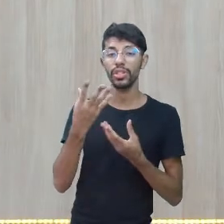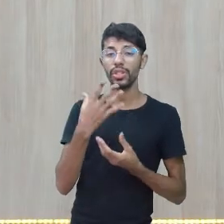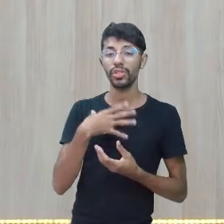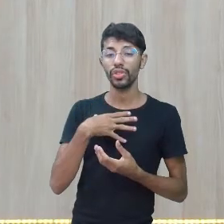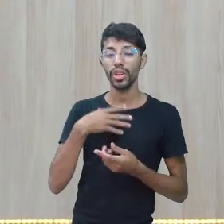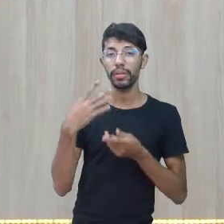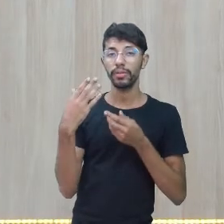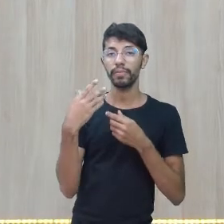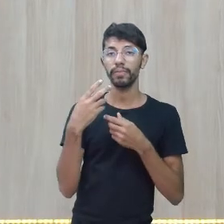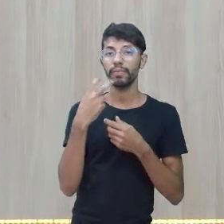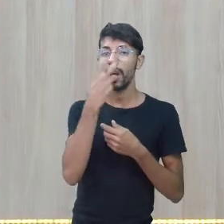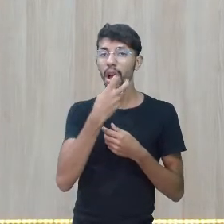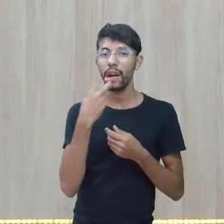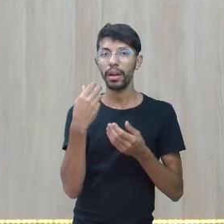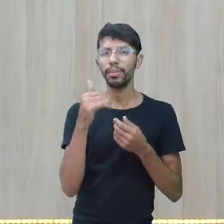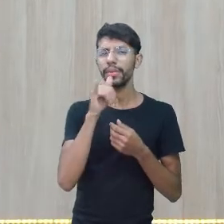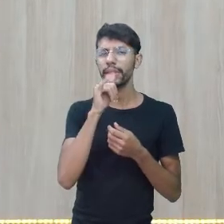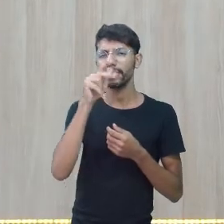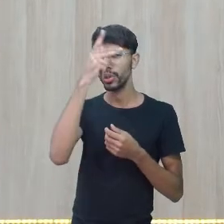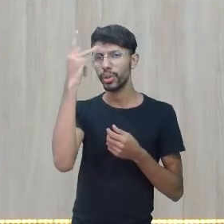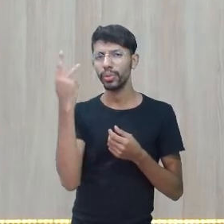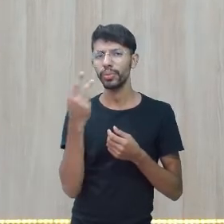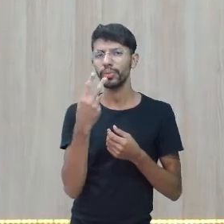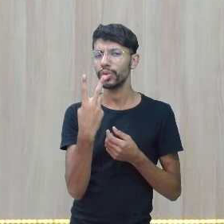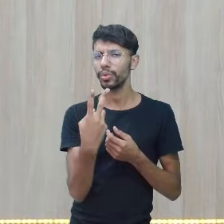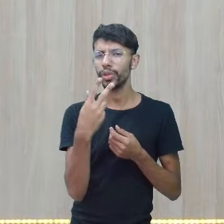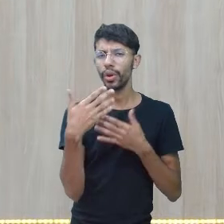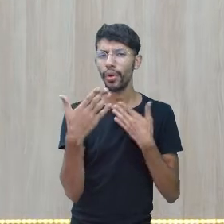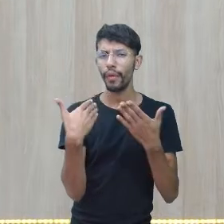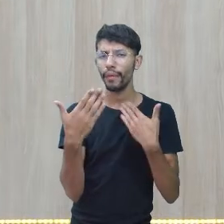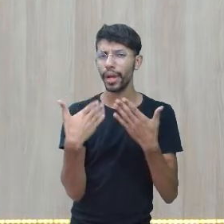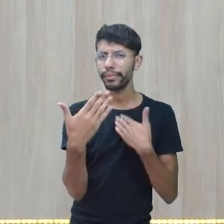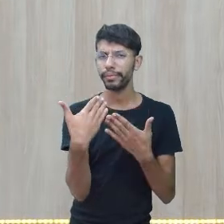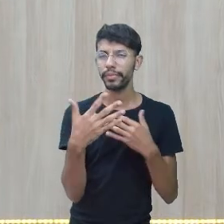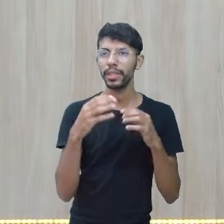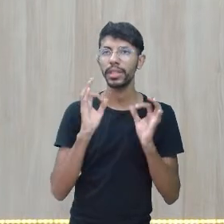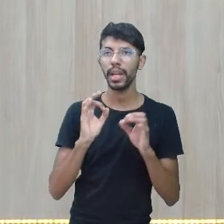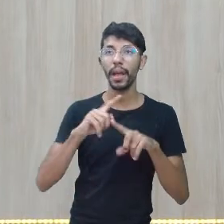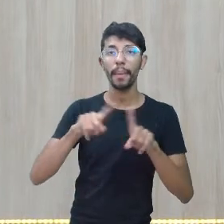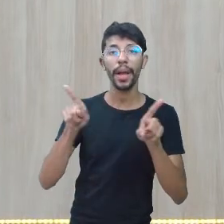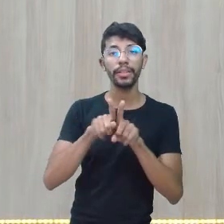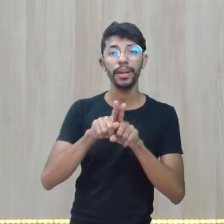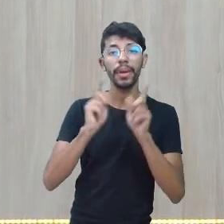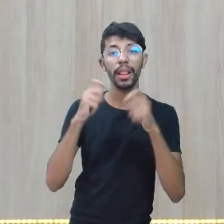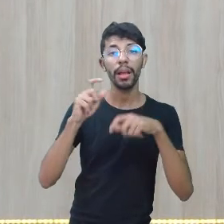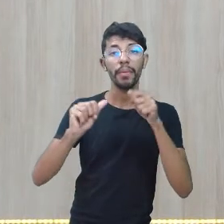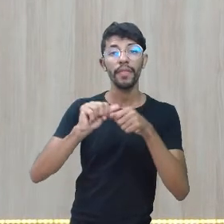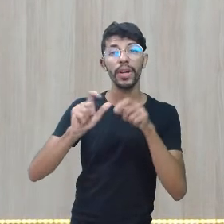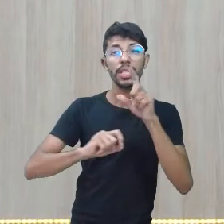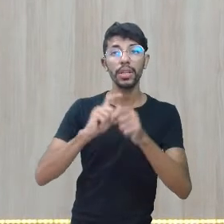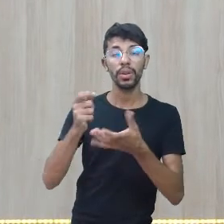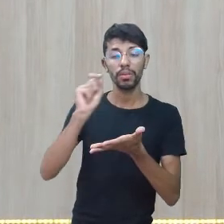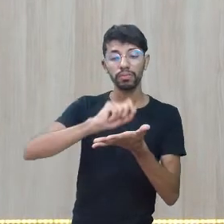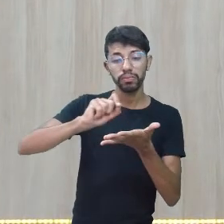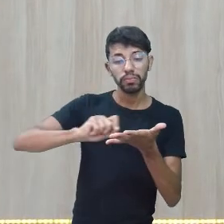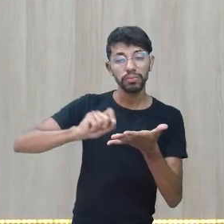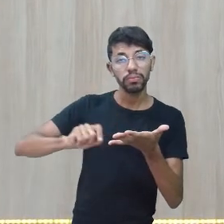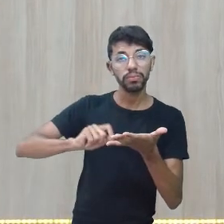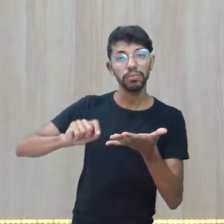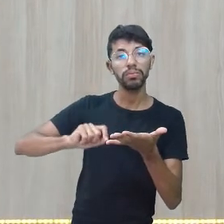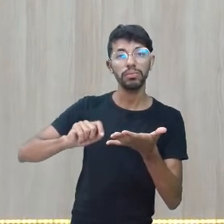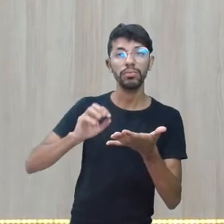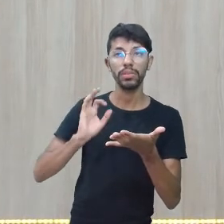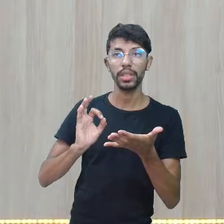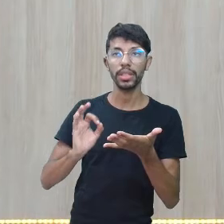conversando. Contudo, é também possível fazer uma transcrição da entrevista, ou seja, escrever uma coisa que foi